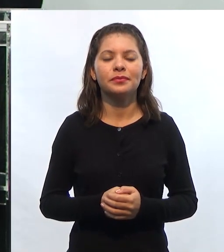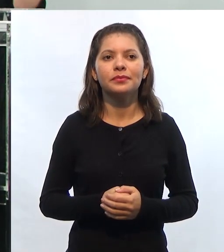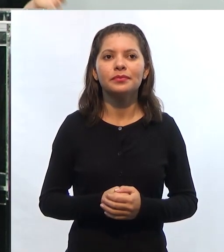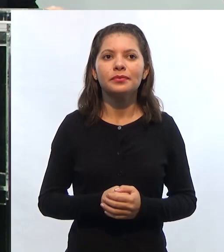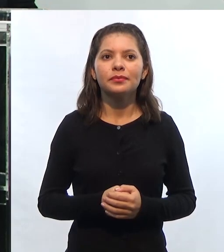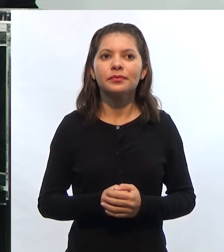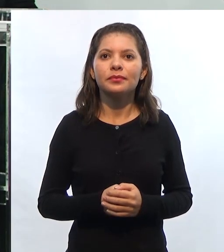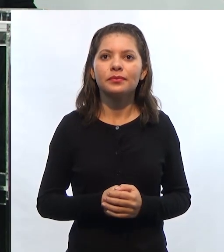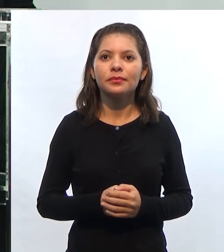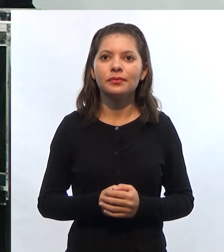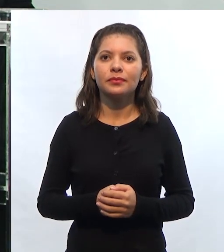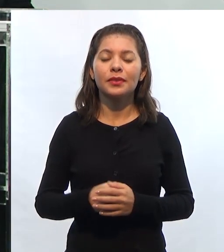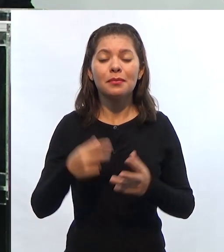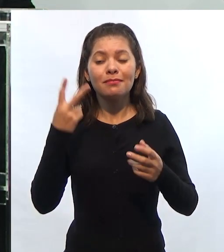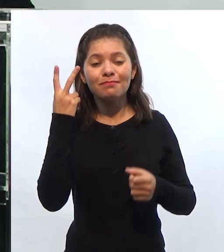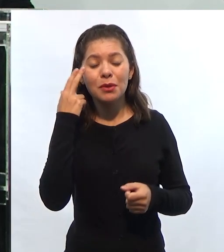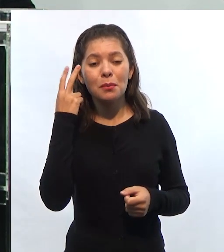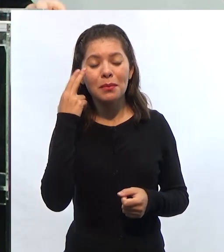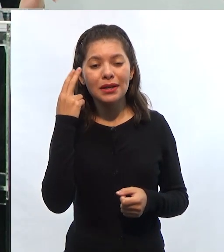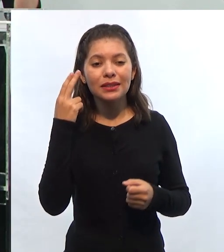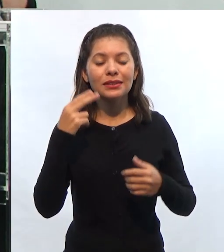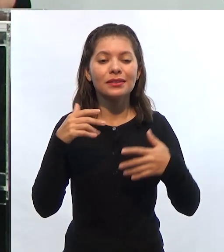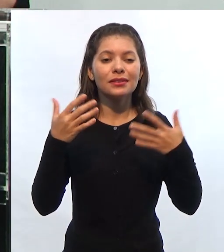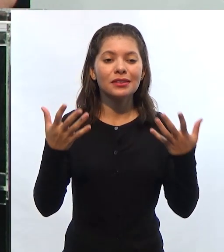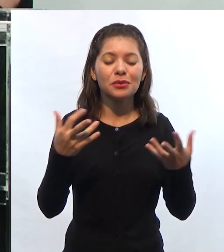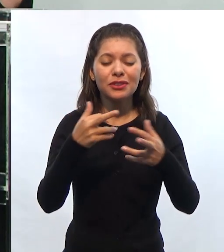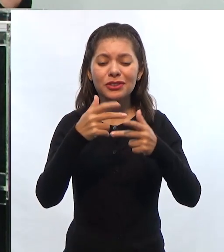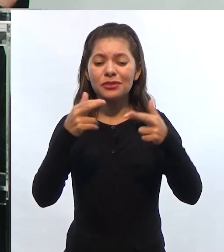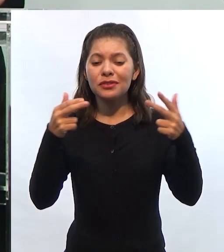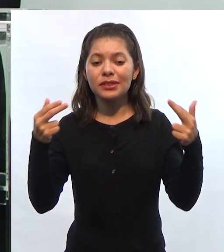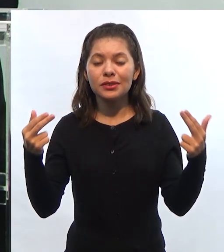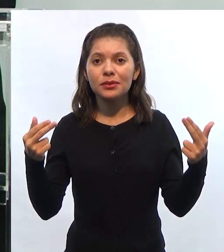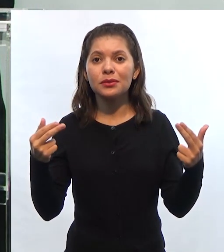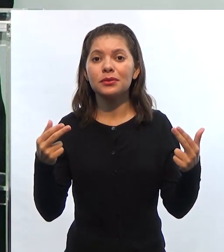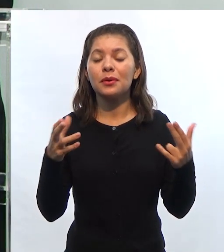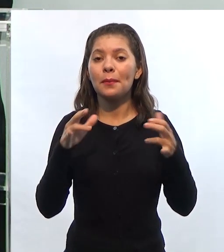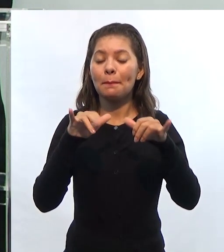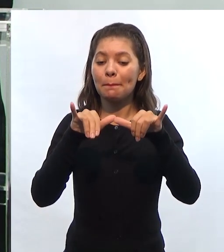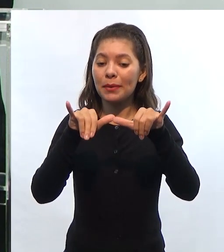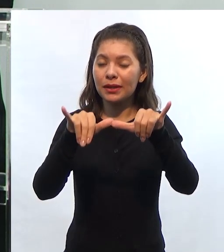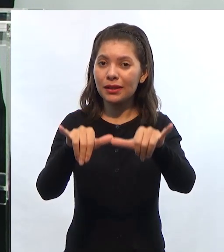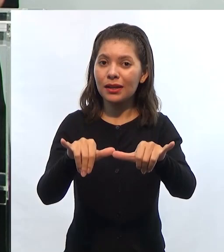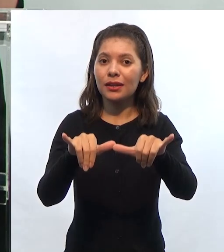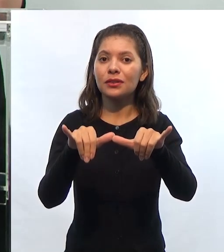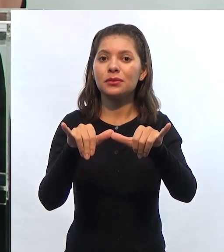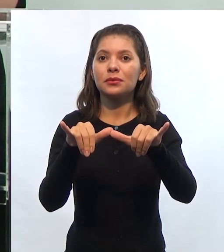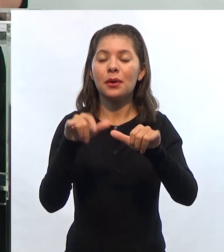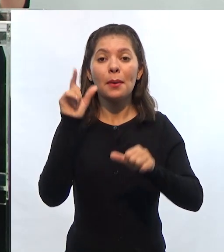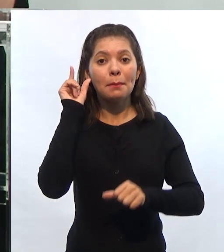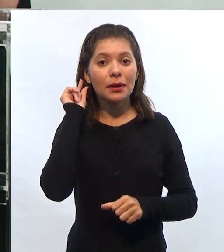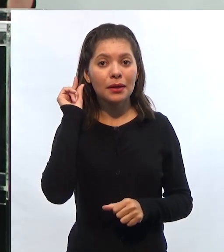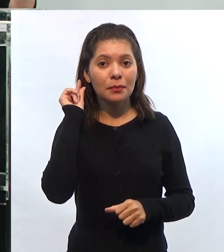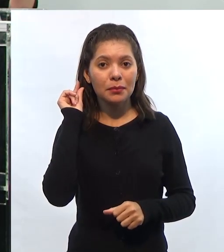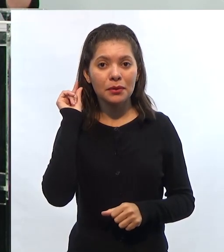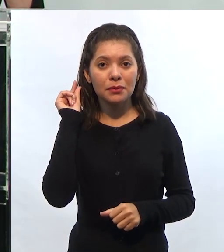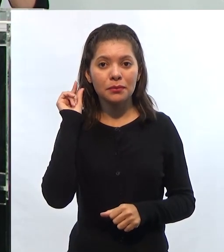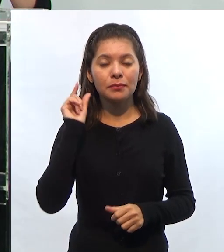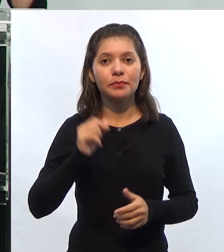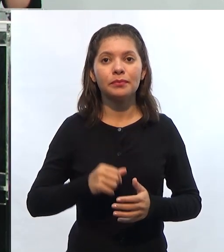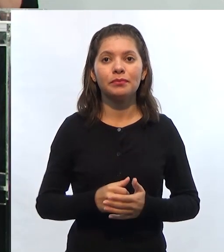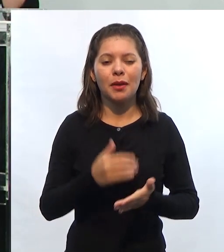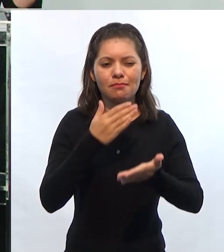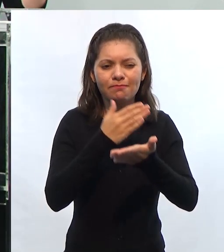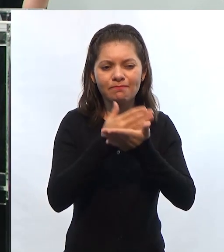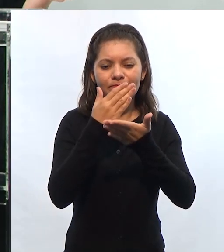cabelos crespos, ondulados, cabelos normais. Então, esse mercado de shampoos e cremes para cabelo, ele